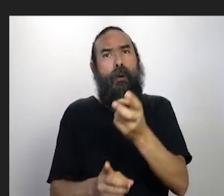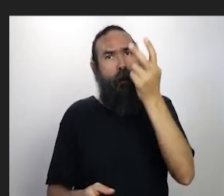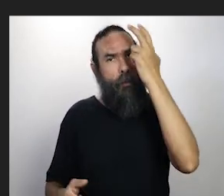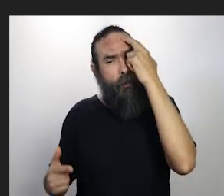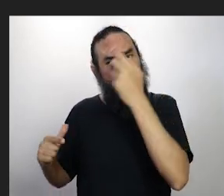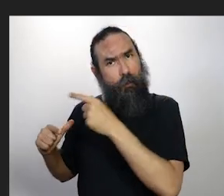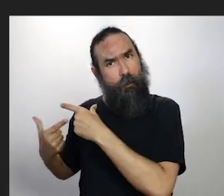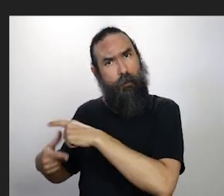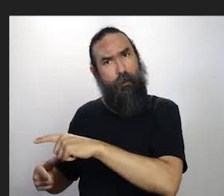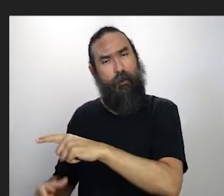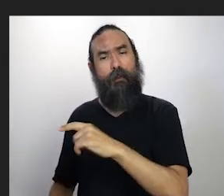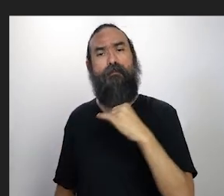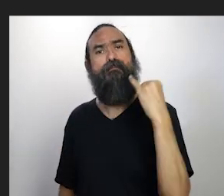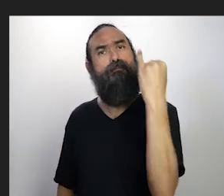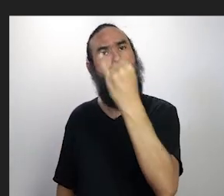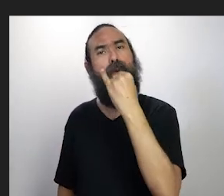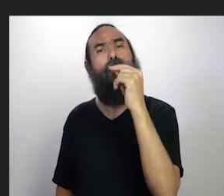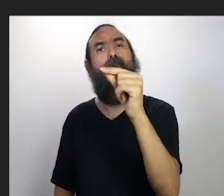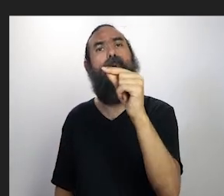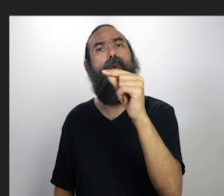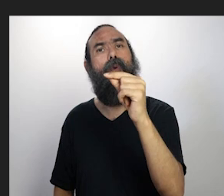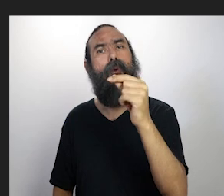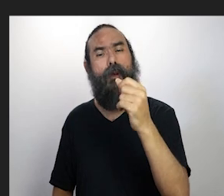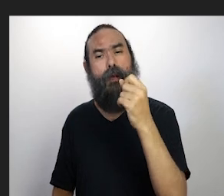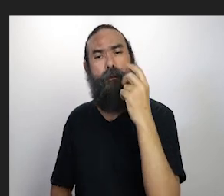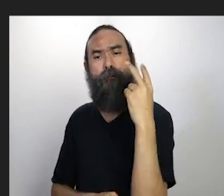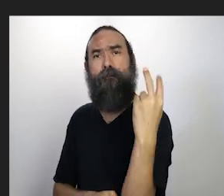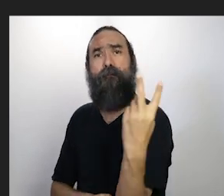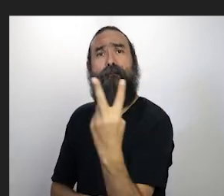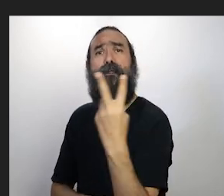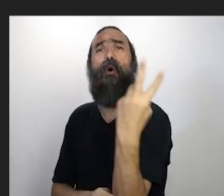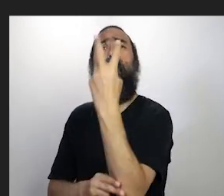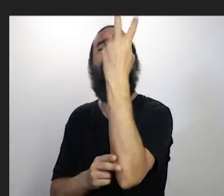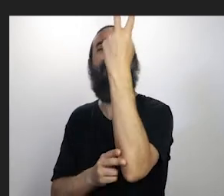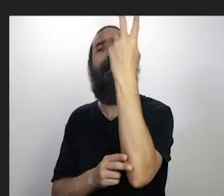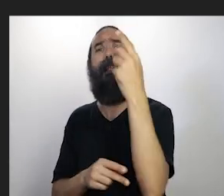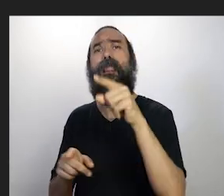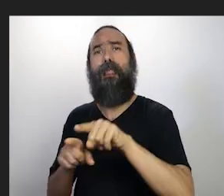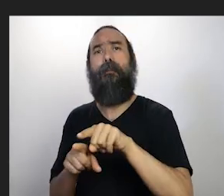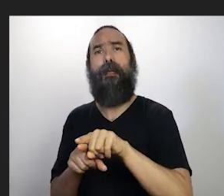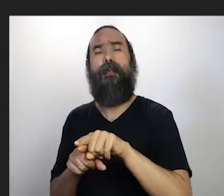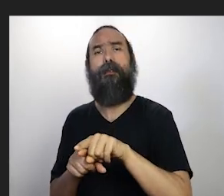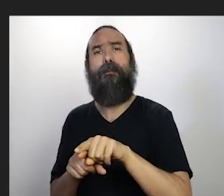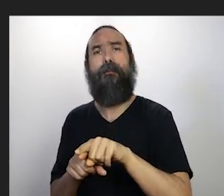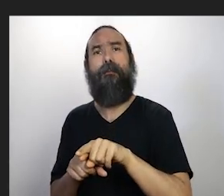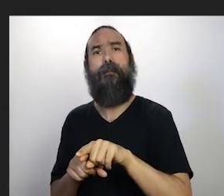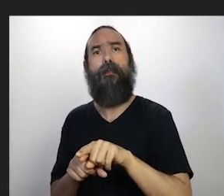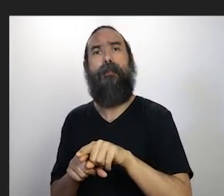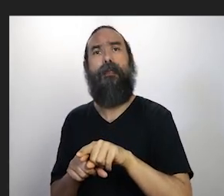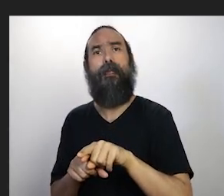traz esse olhar de empoderamento também, né, para as pessoas, de valorização, né,